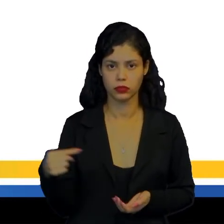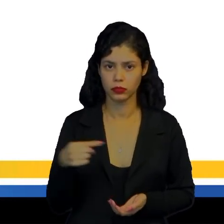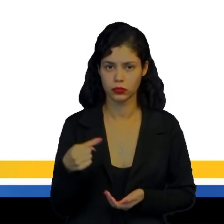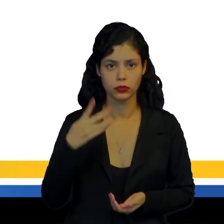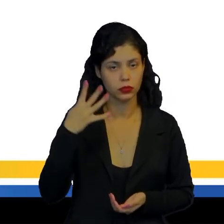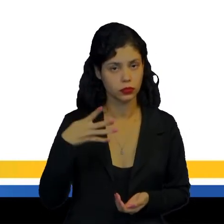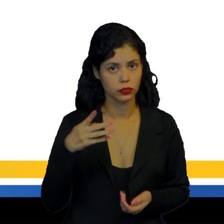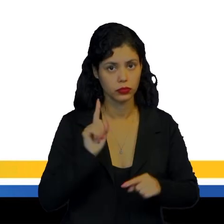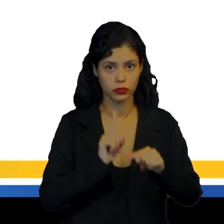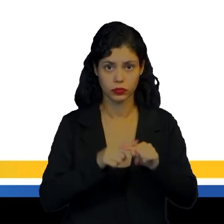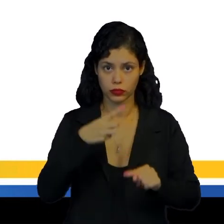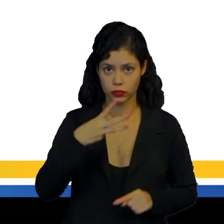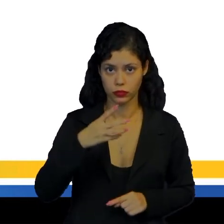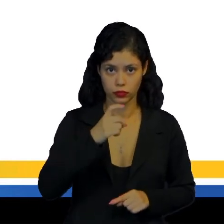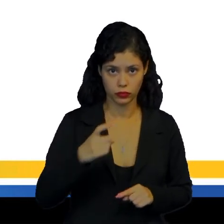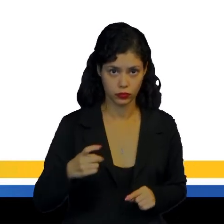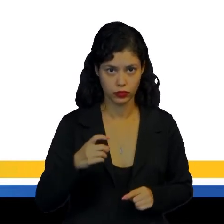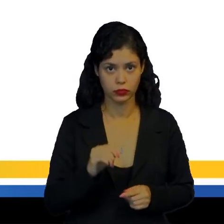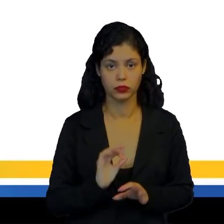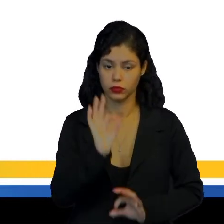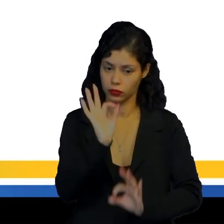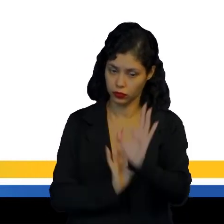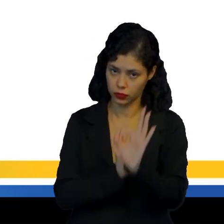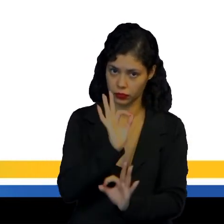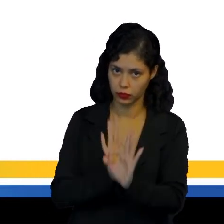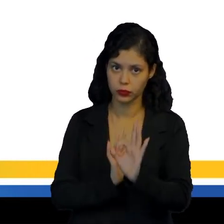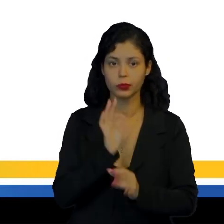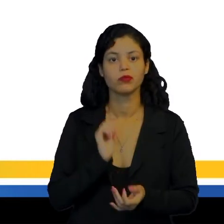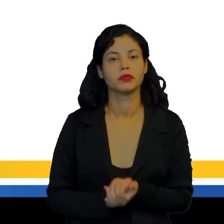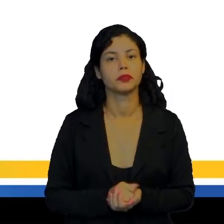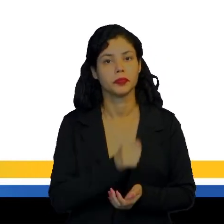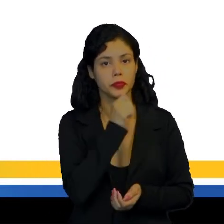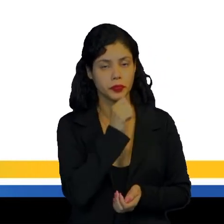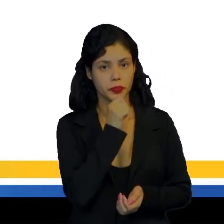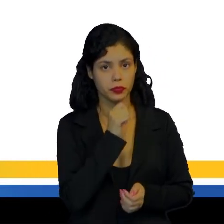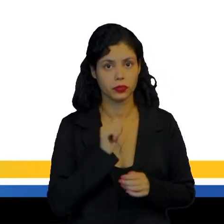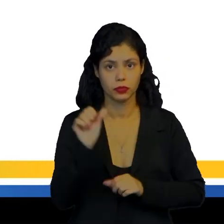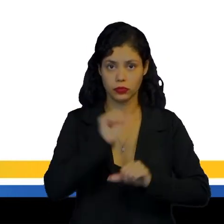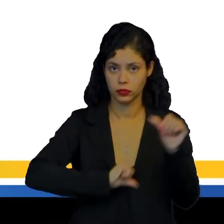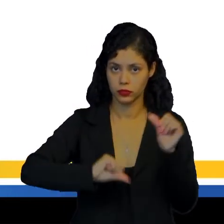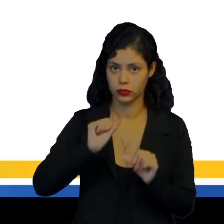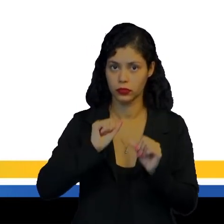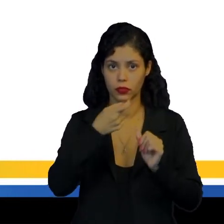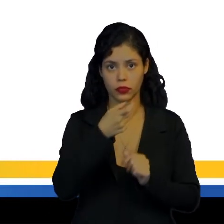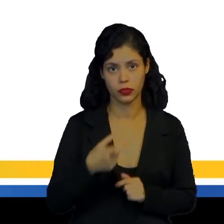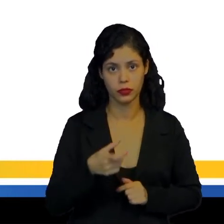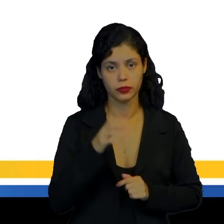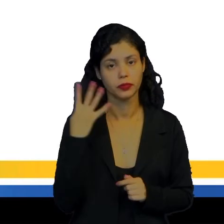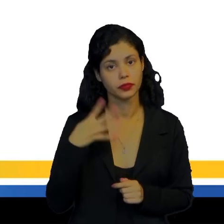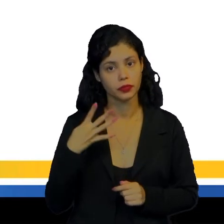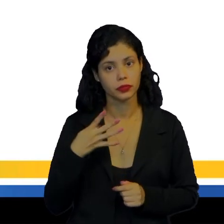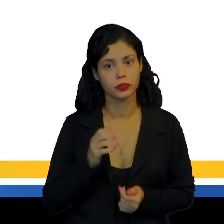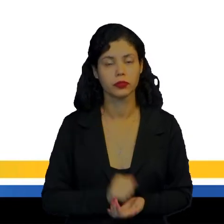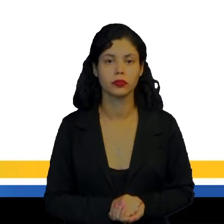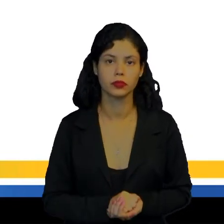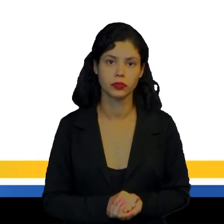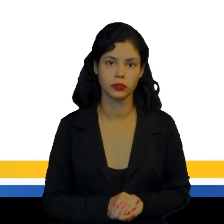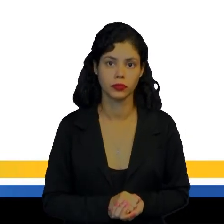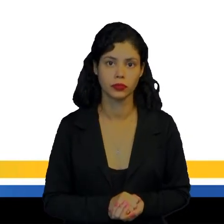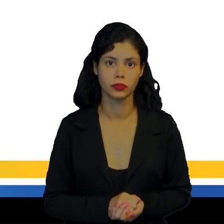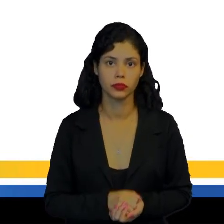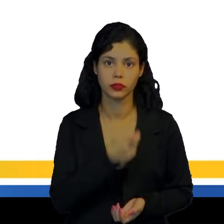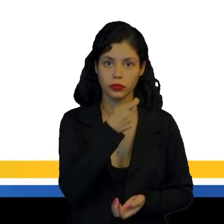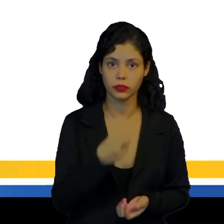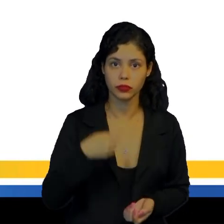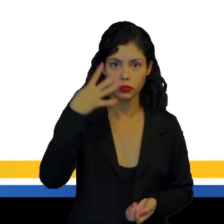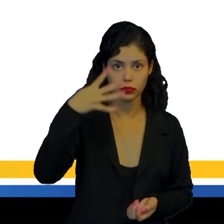menos 4 mais 3x. Colocando em ordem, vai ficar, troca de lugar o 3x com o 4, tá? X